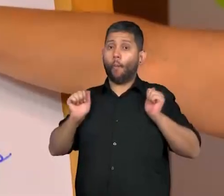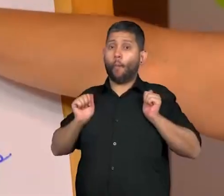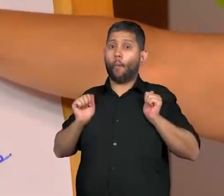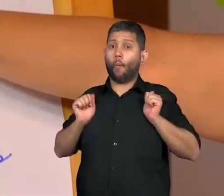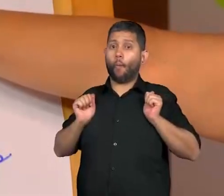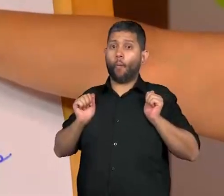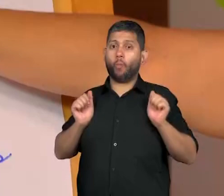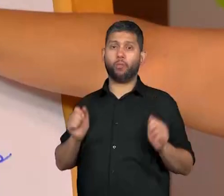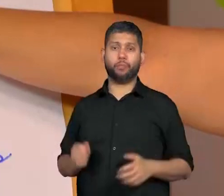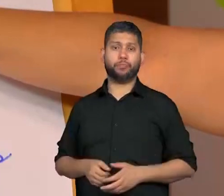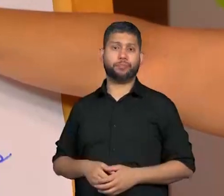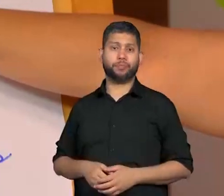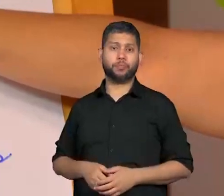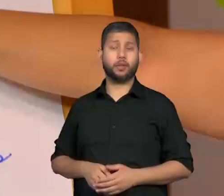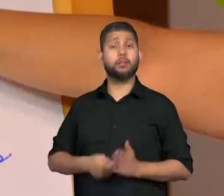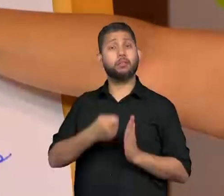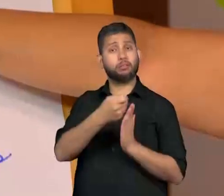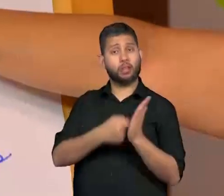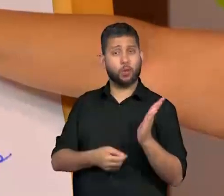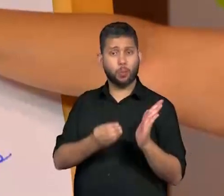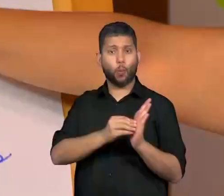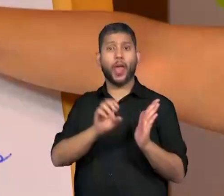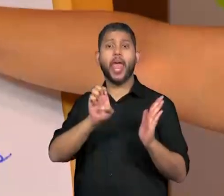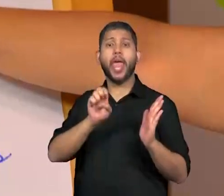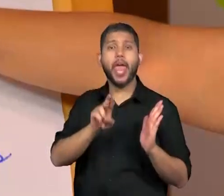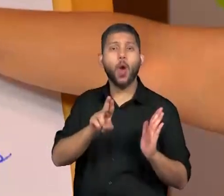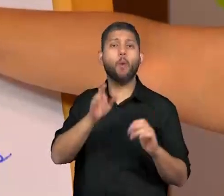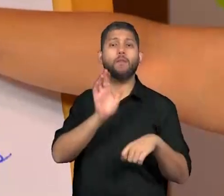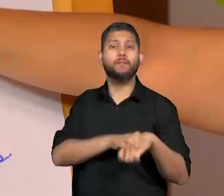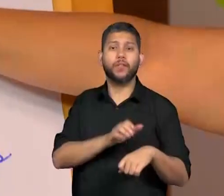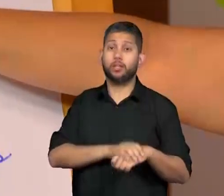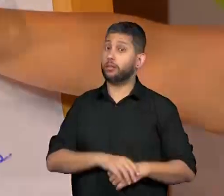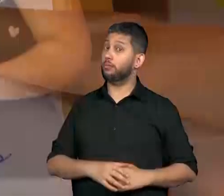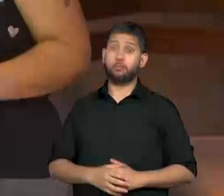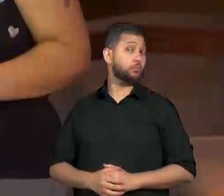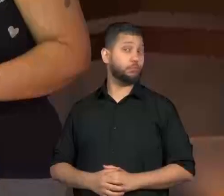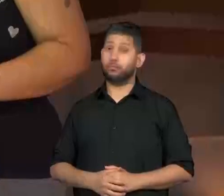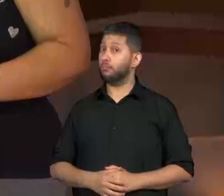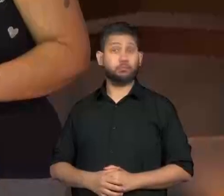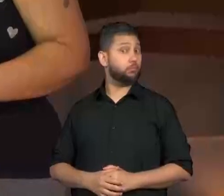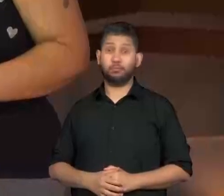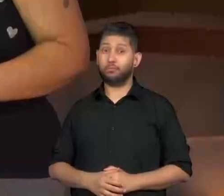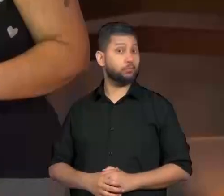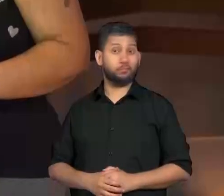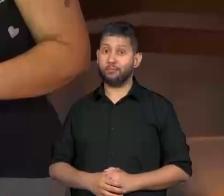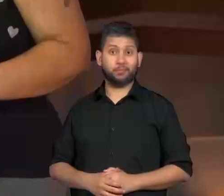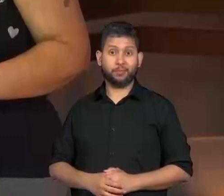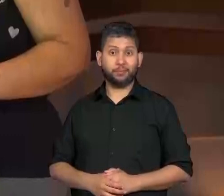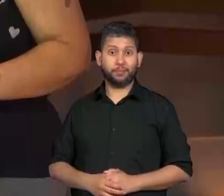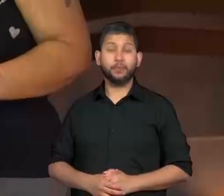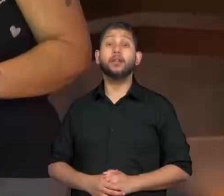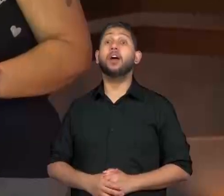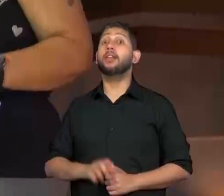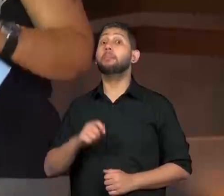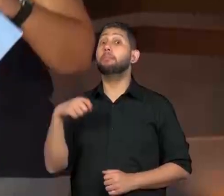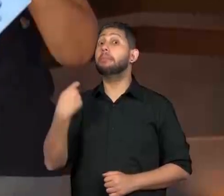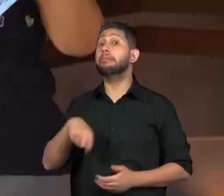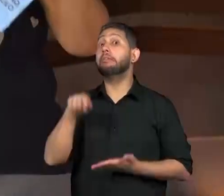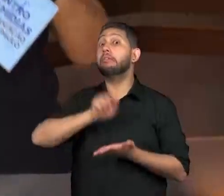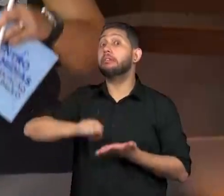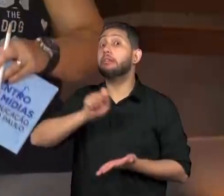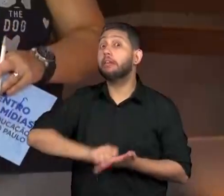impessoalidade. Tudo em terceira pessoa. O autor do texto, ele não pode dar opinião. Ele é um